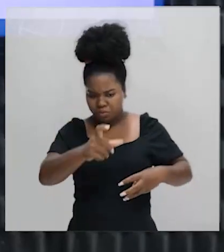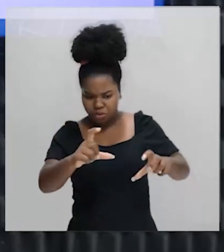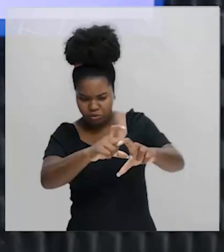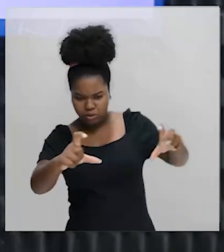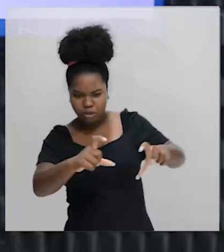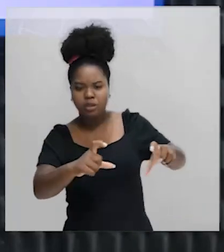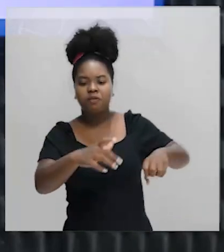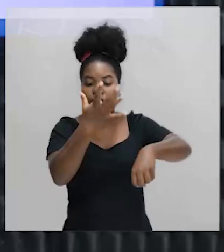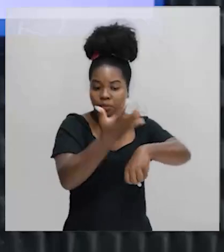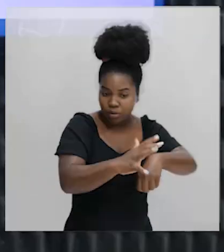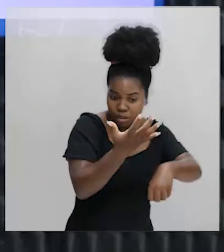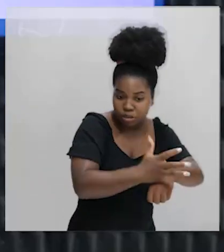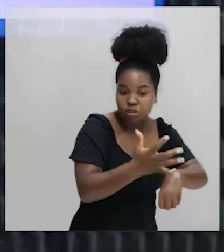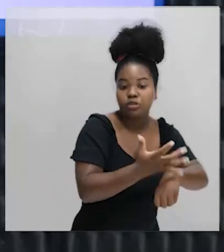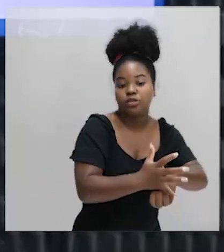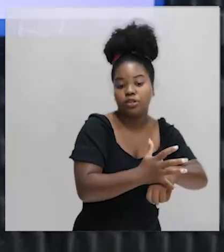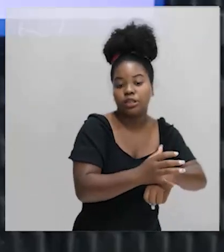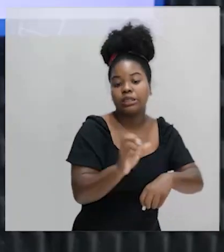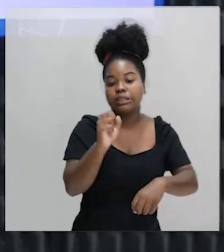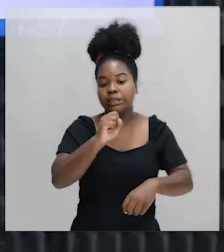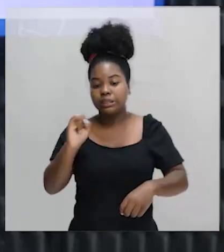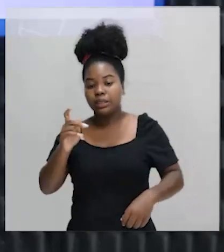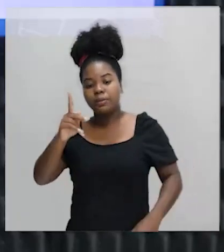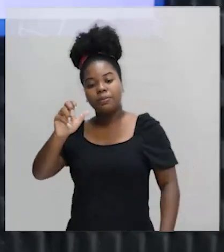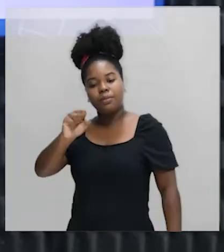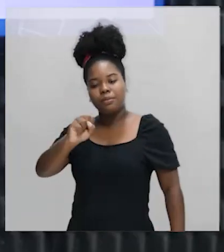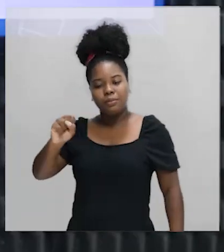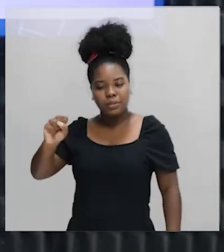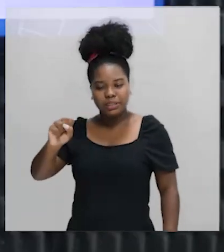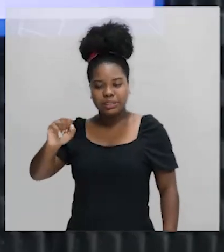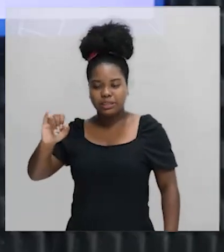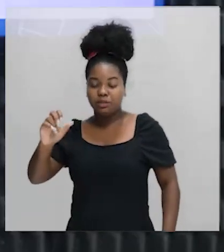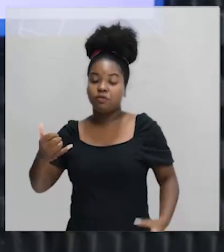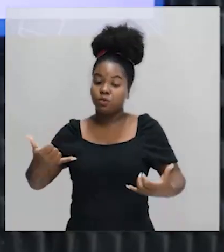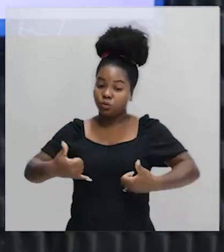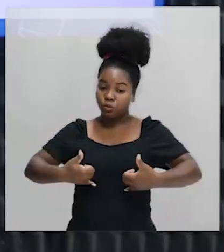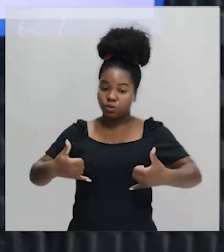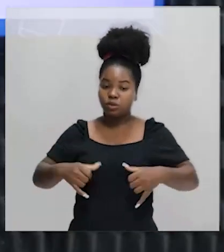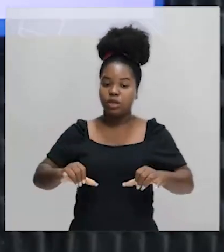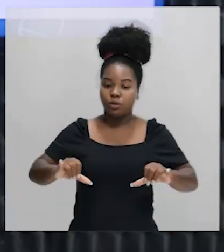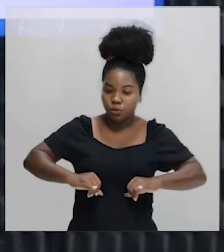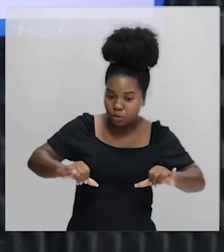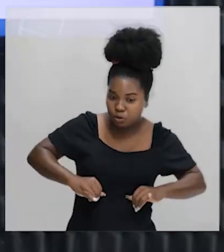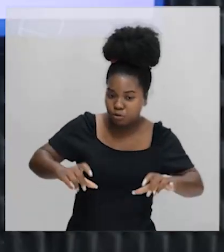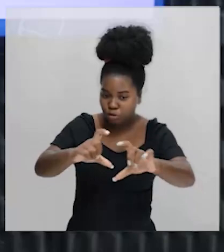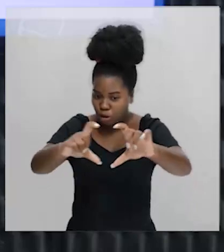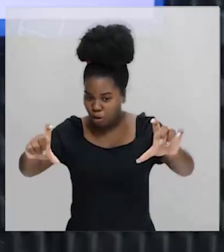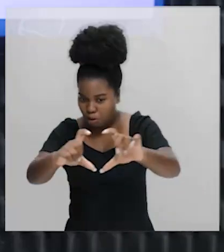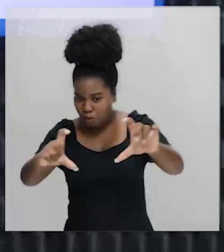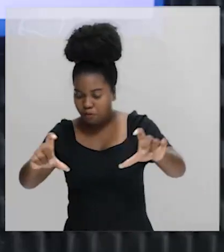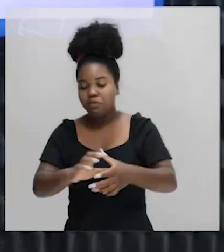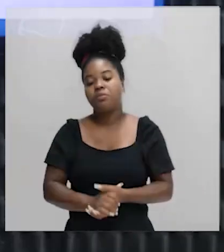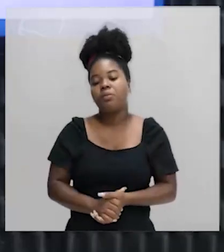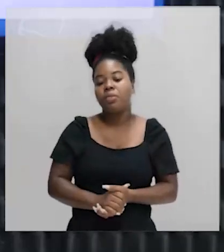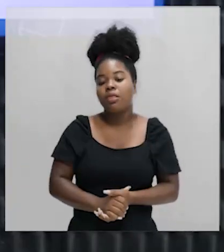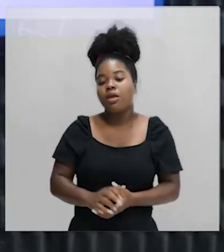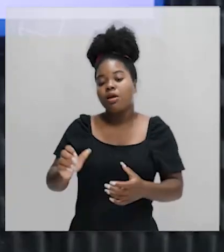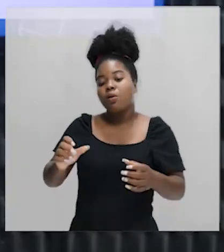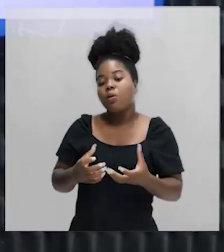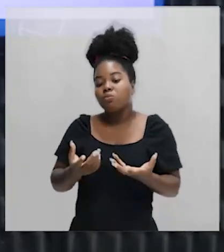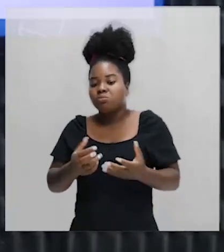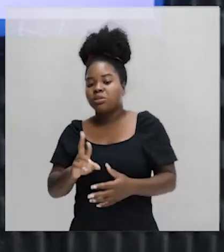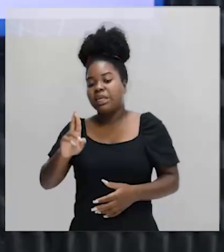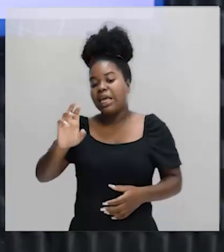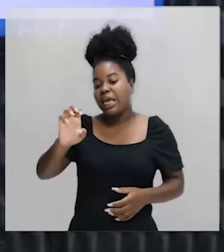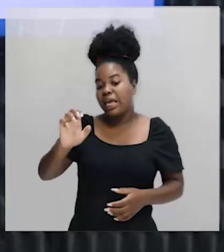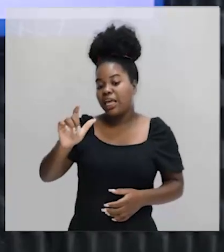ação. Se é voz passiva, quando ele sofre a ação. Ou se é voz reflexiva, quando ele pratica